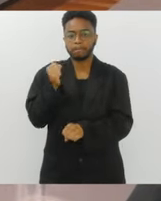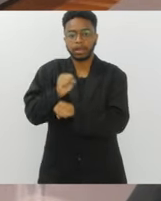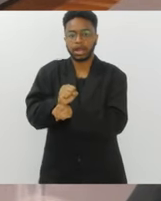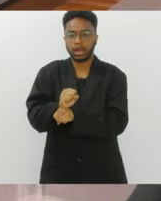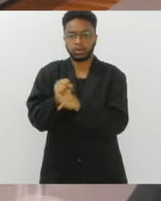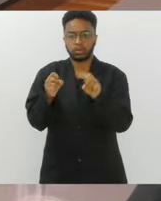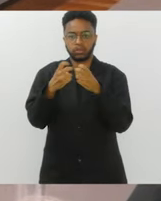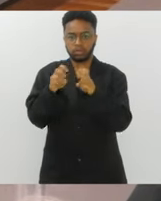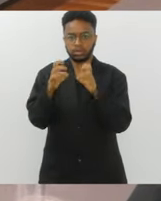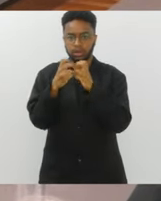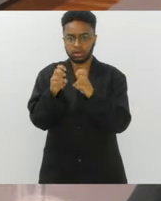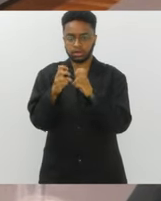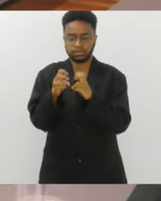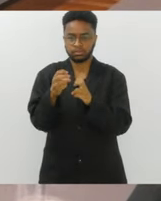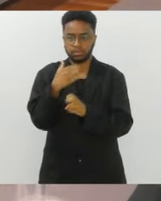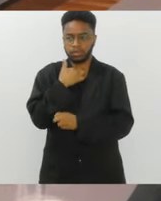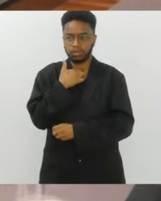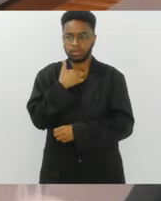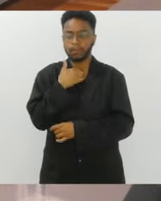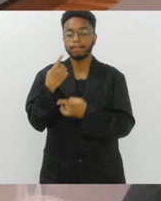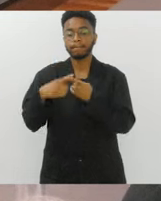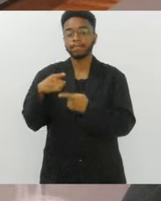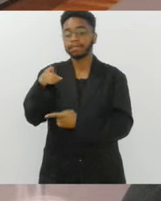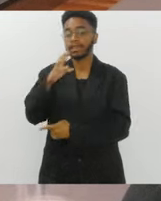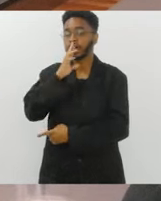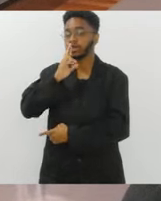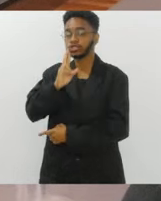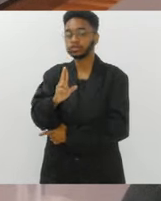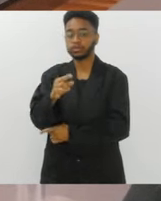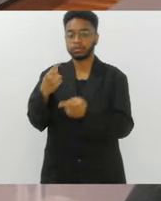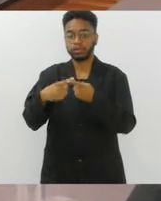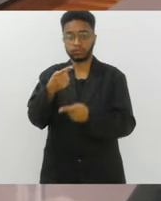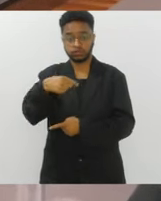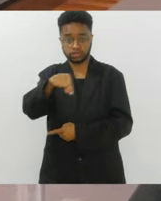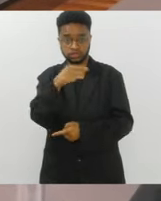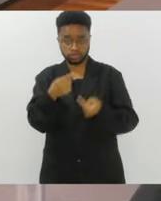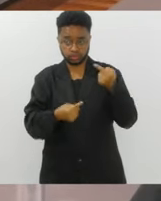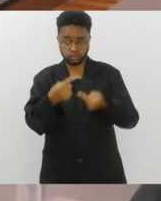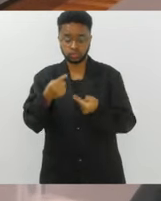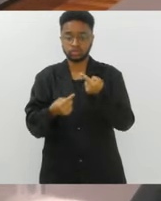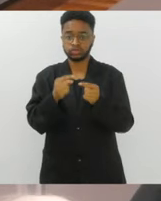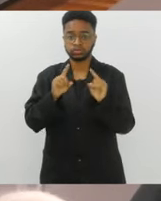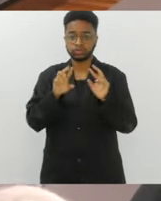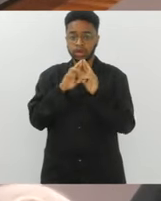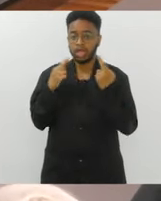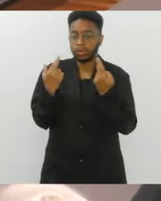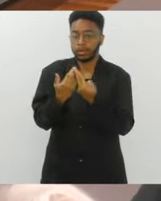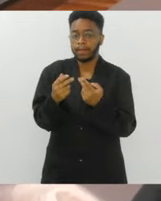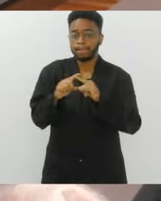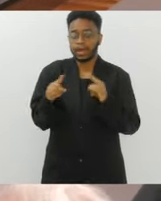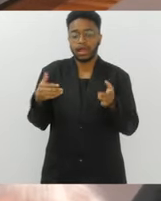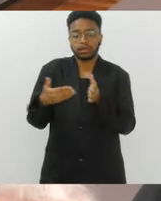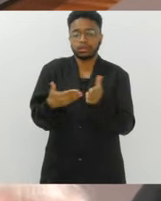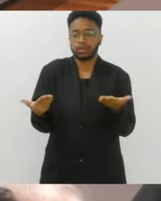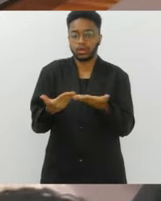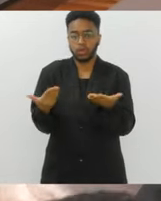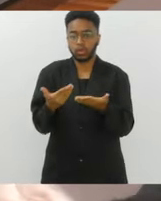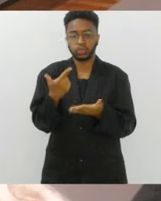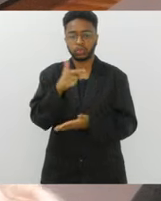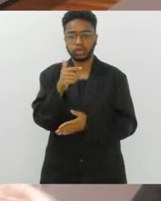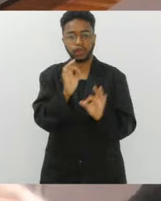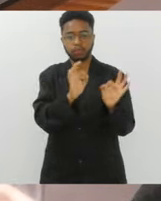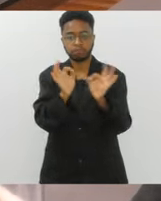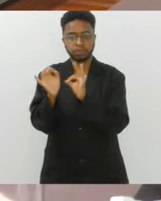caótico. Uhum. O senhor está respondendo que os senhores estão discutindo, estão se reunindo. Mas até agora nenhum dado